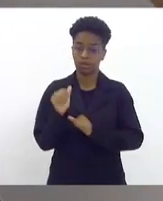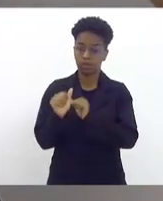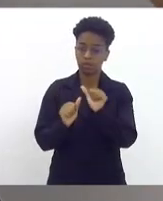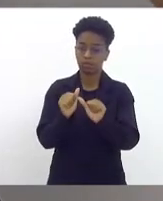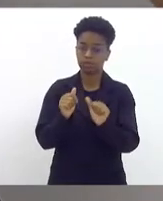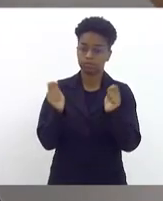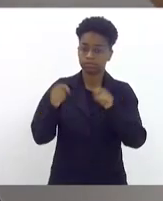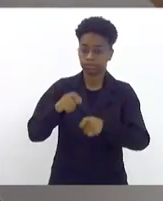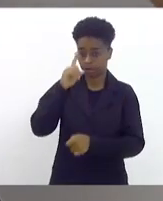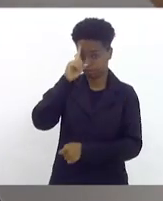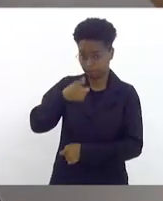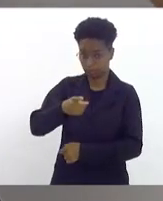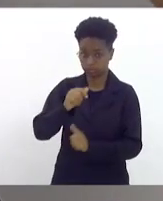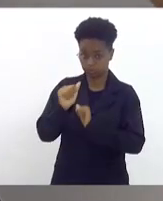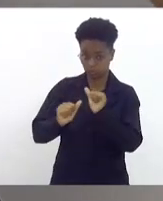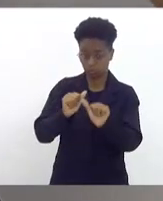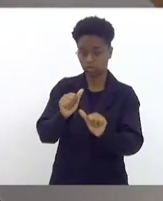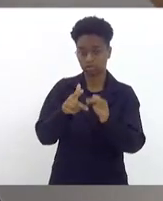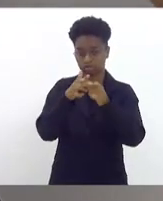tornam projeto impositivo